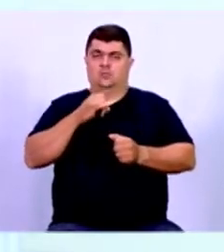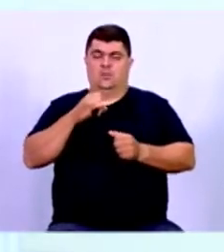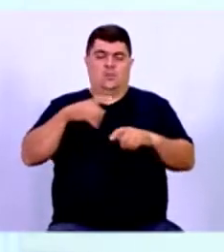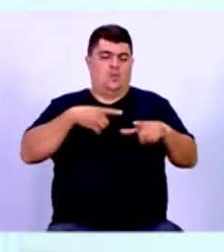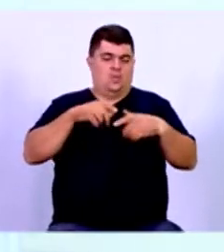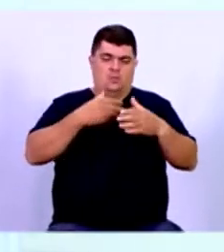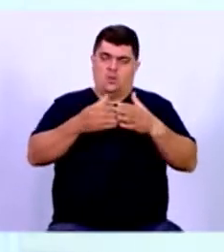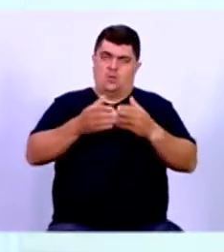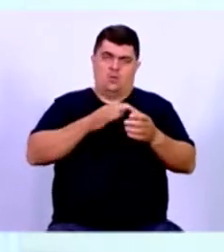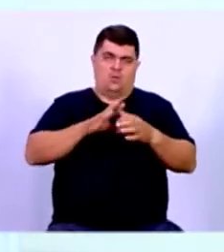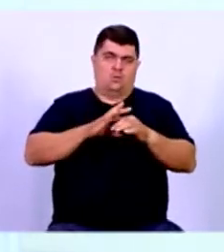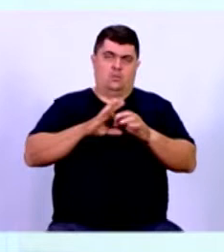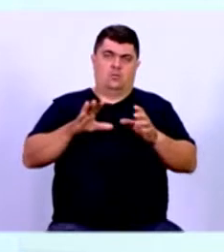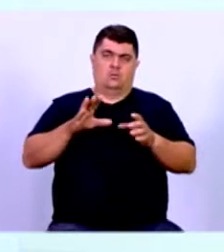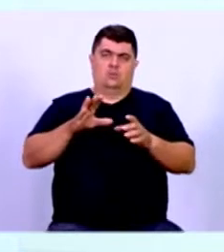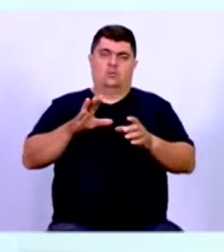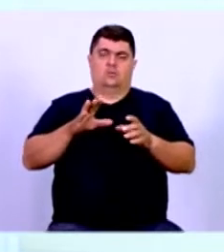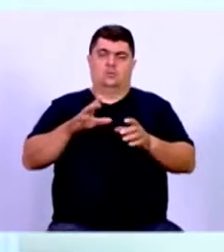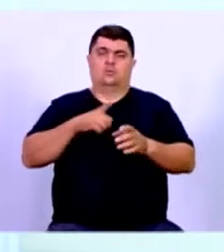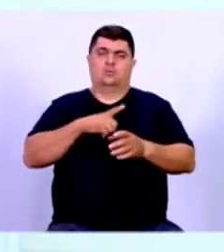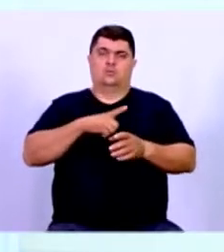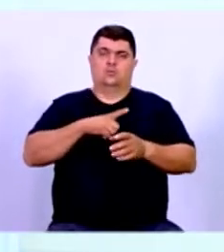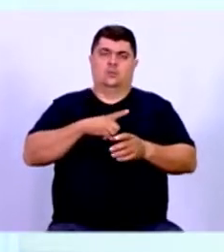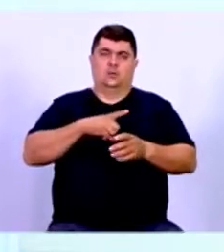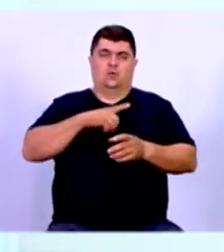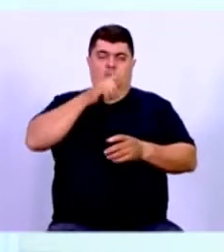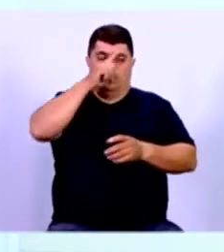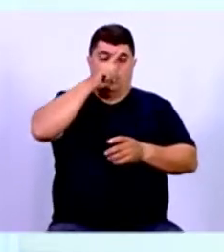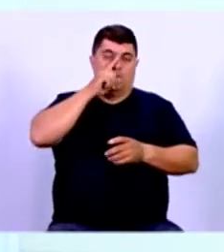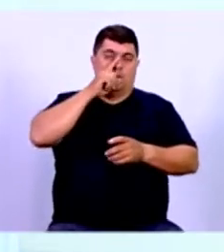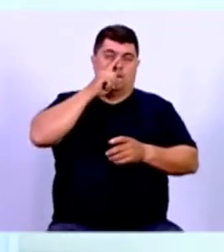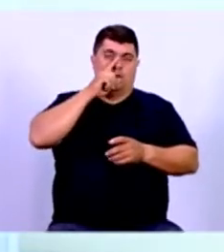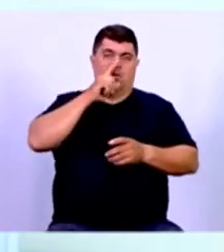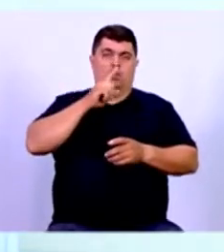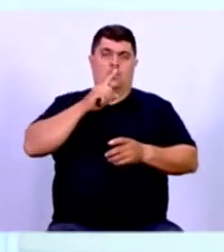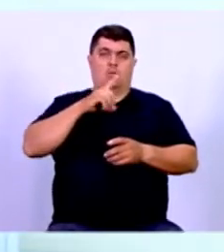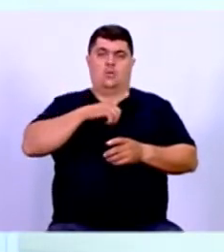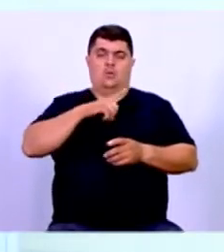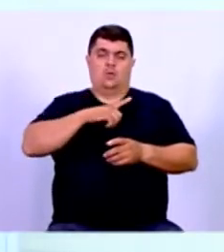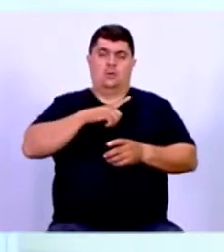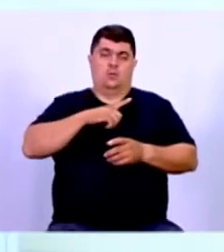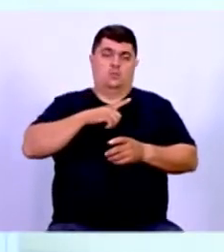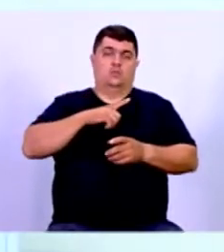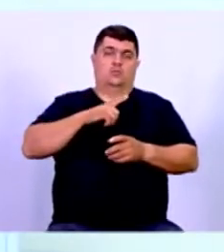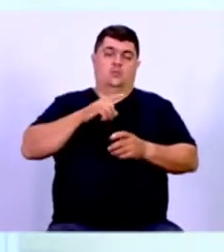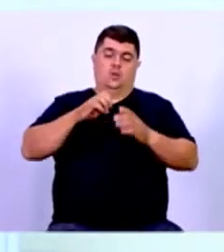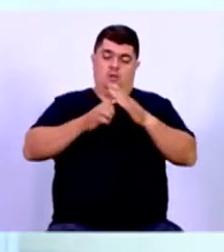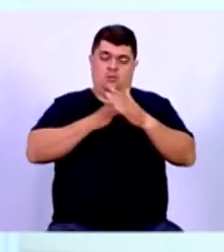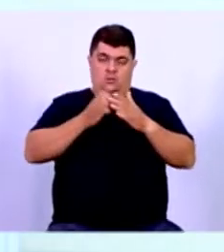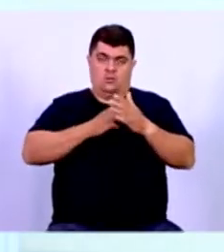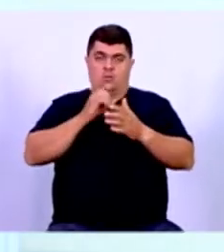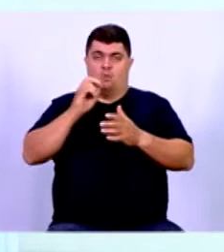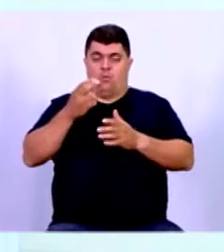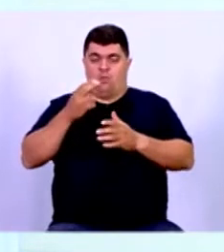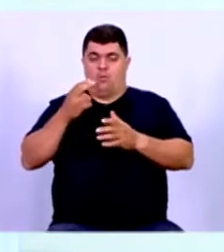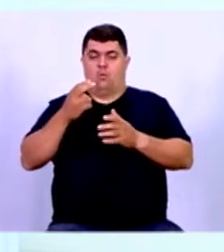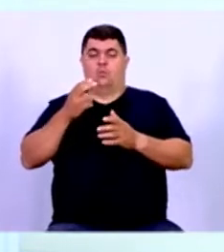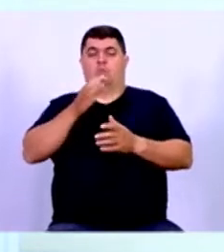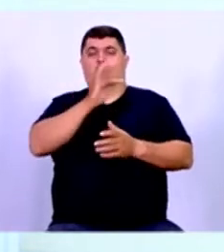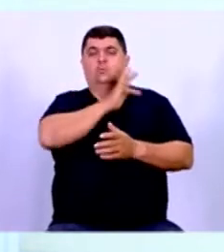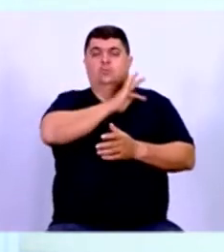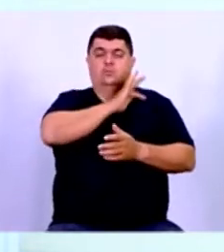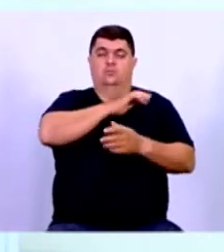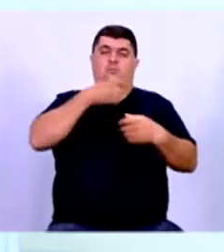que ela realiza, melhor, ela corre riscos. E nesse correr de risco, a empresa ou a instituição de